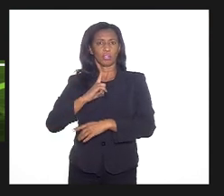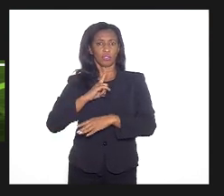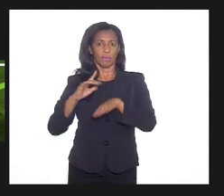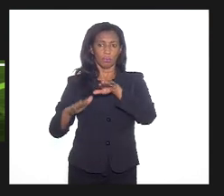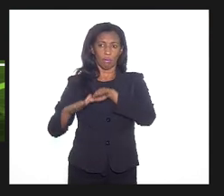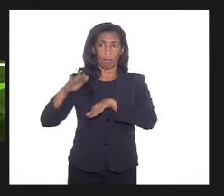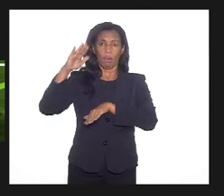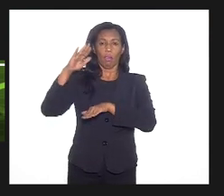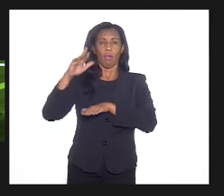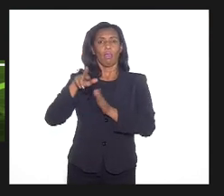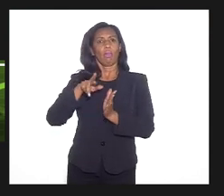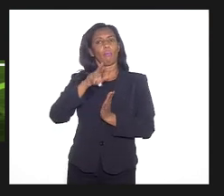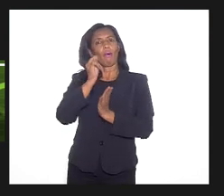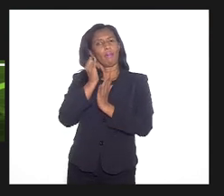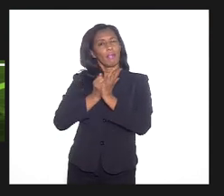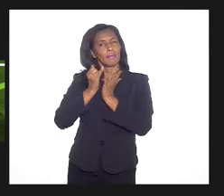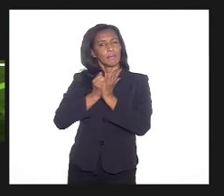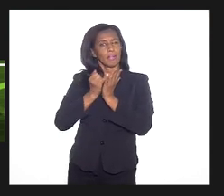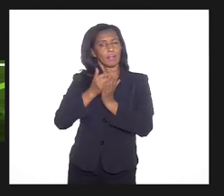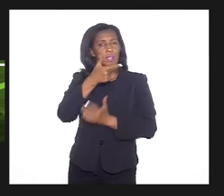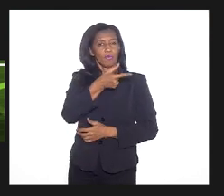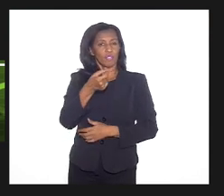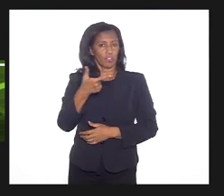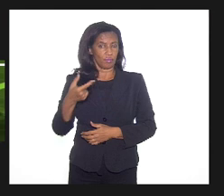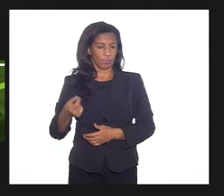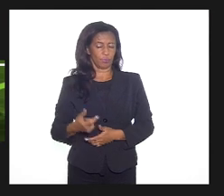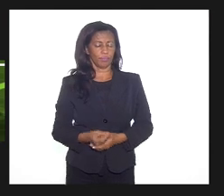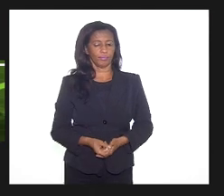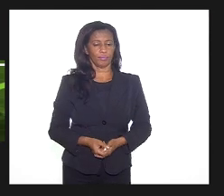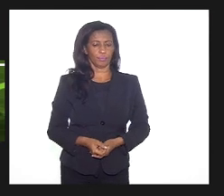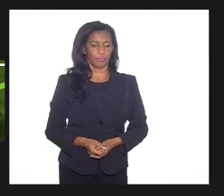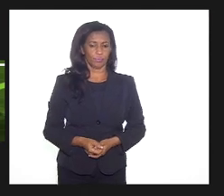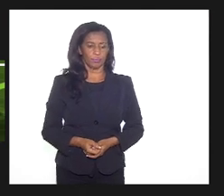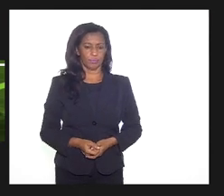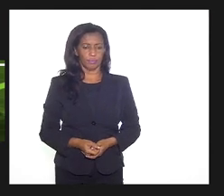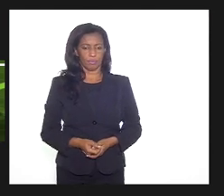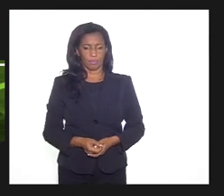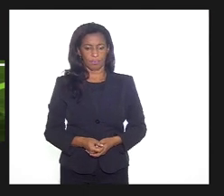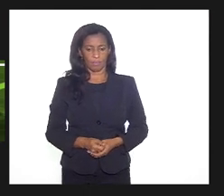elevada receita ainda em 2020.